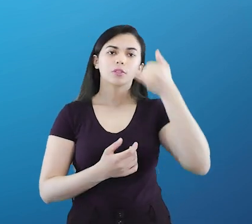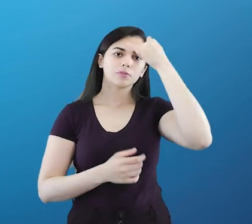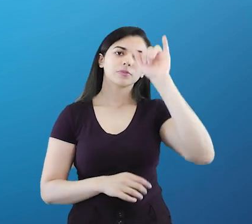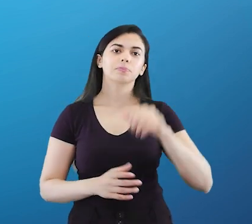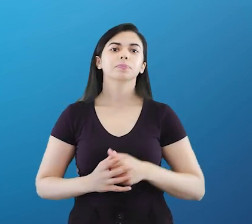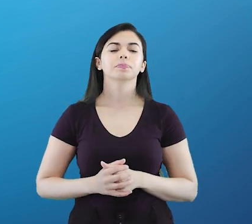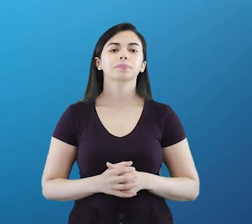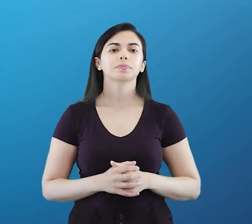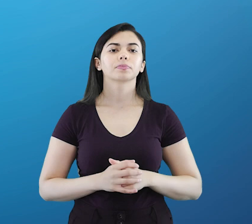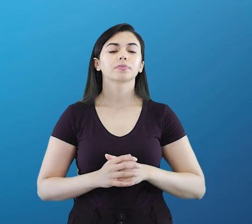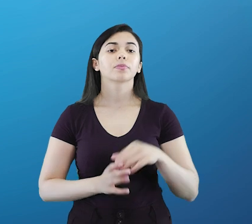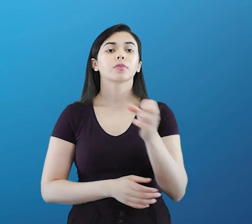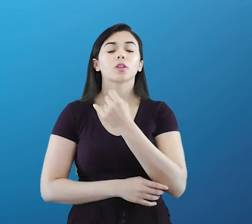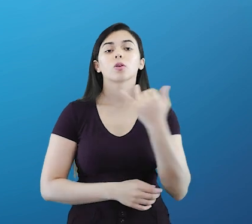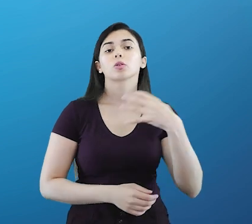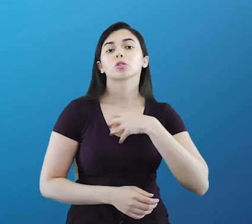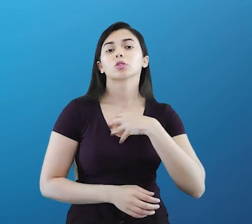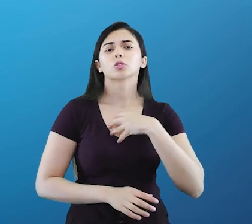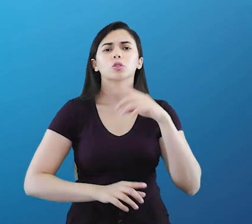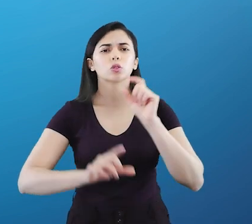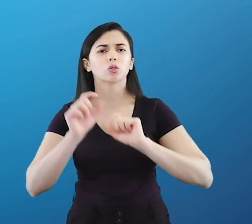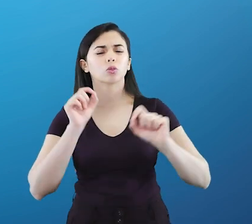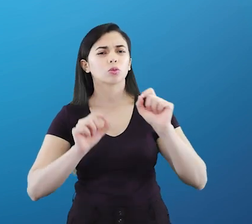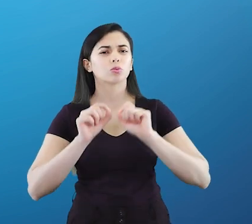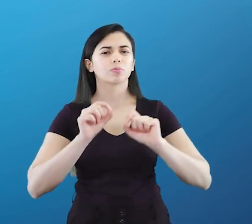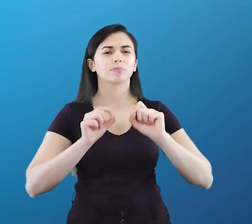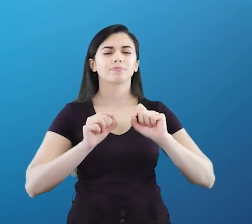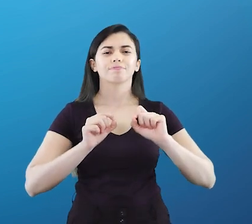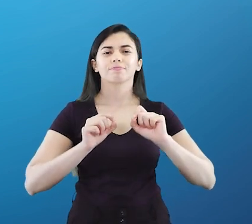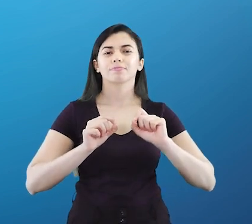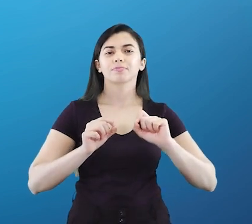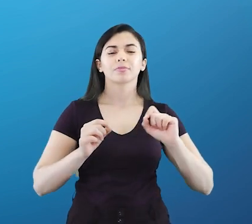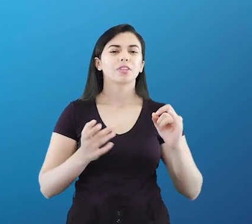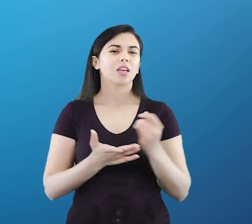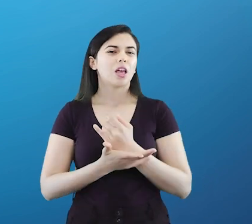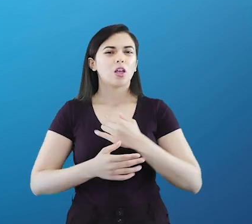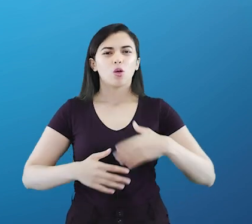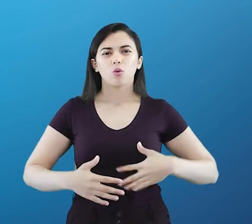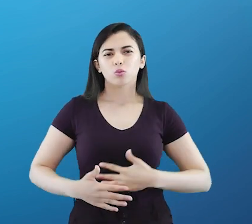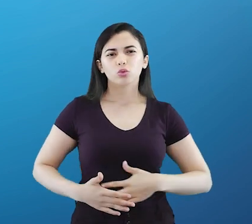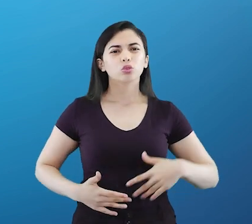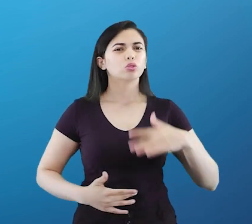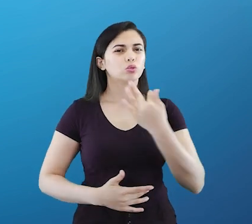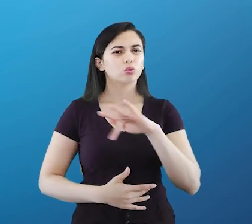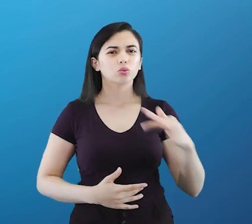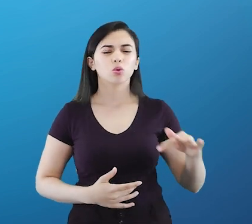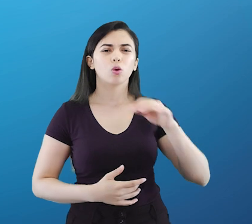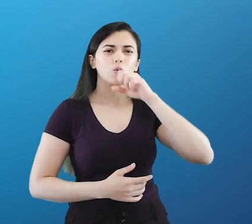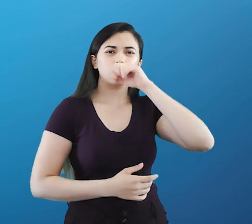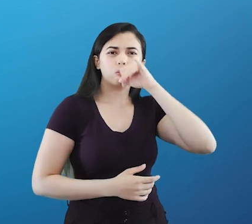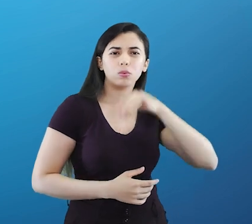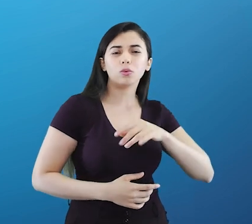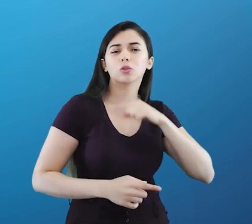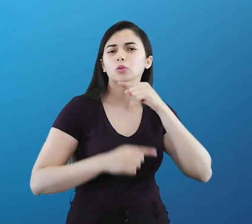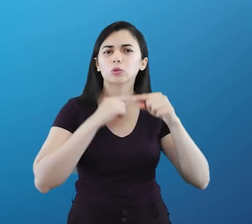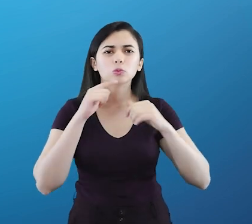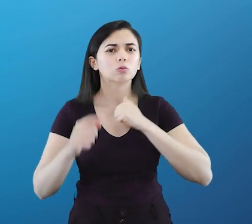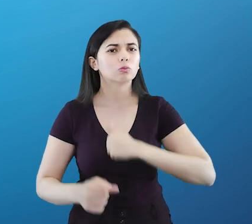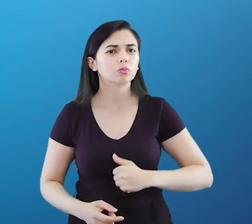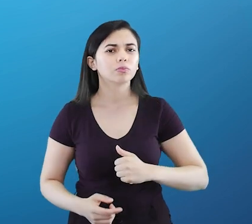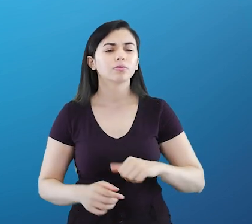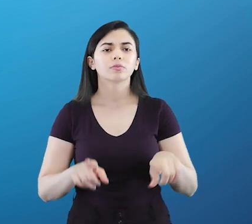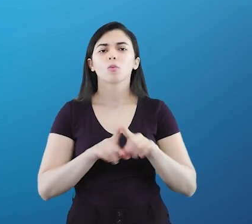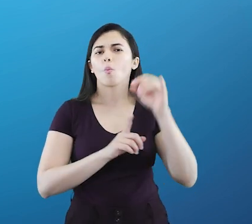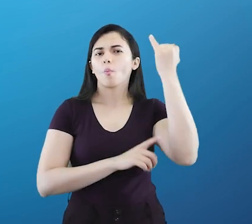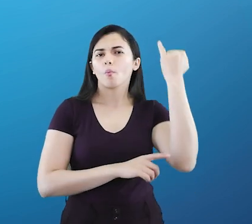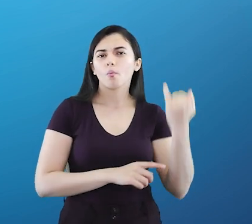Quais são os sintomas da teníase? Alterações do apetite, dores abdominais, diarreia ou constipação, perda